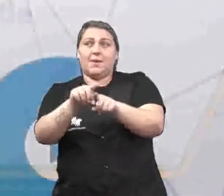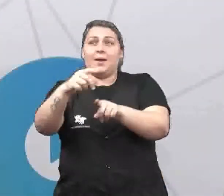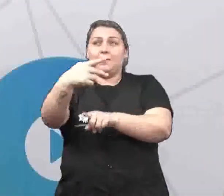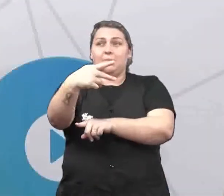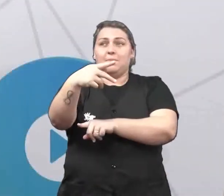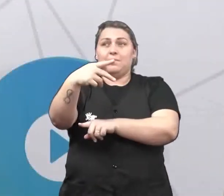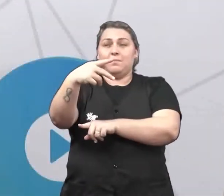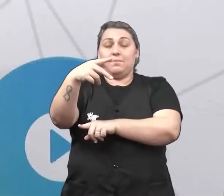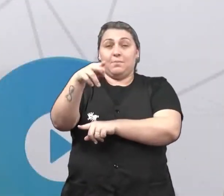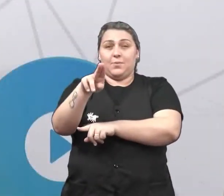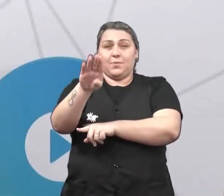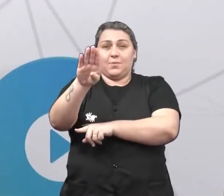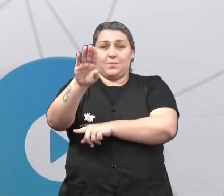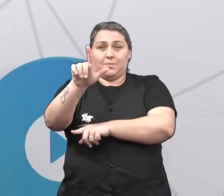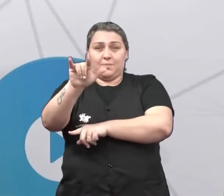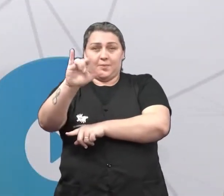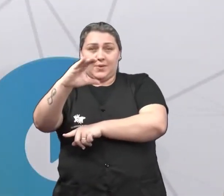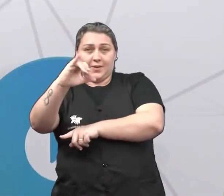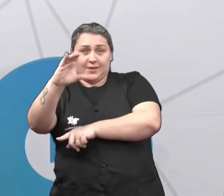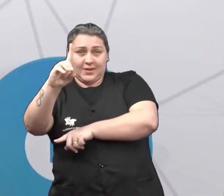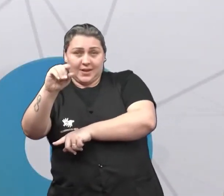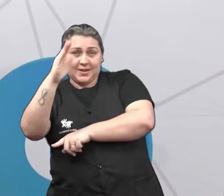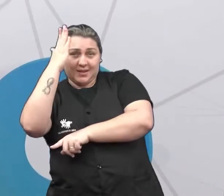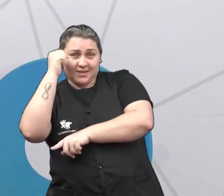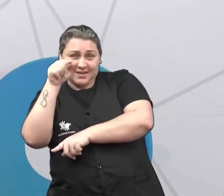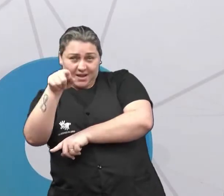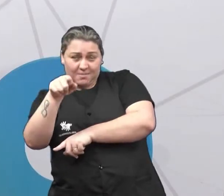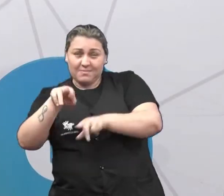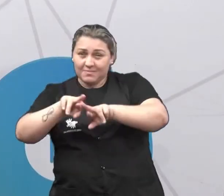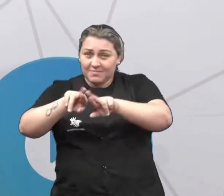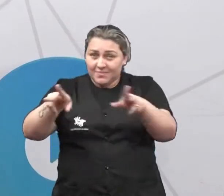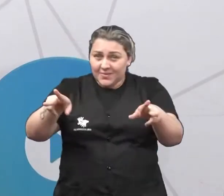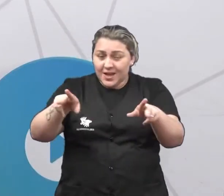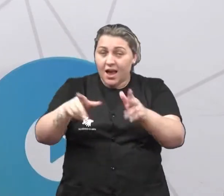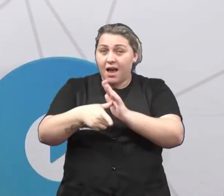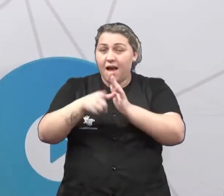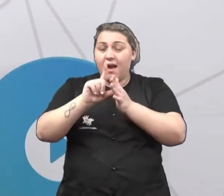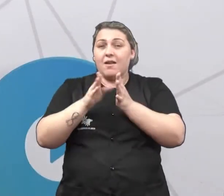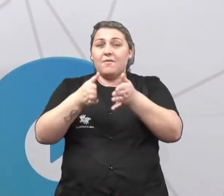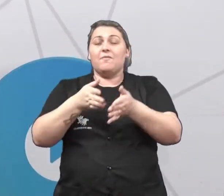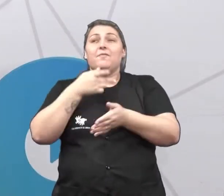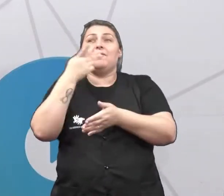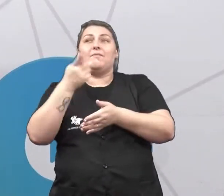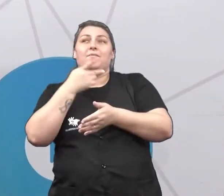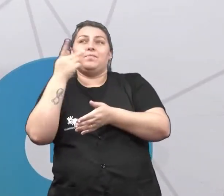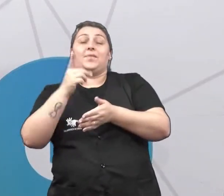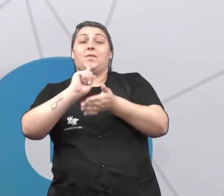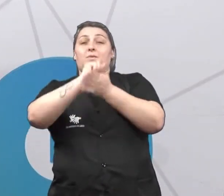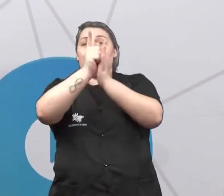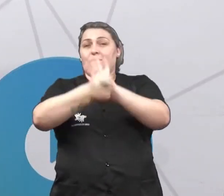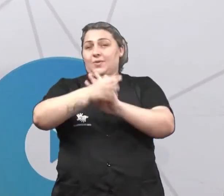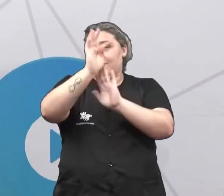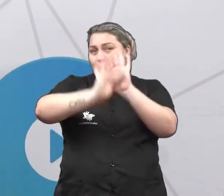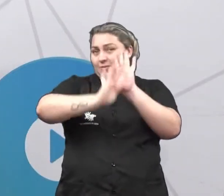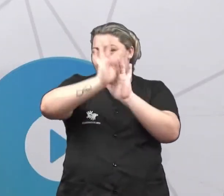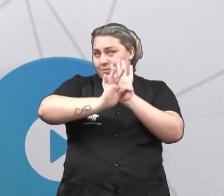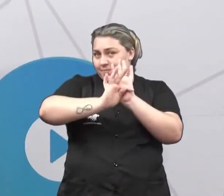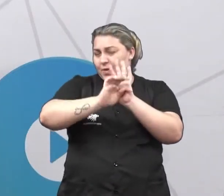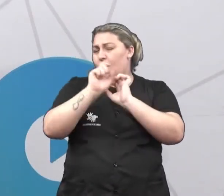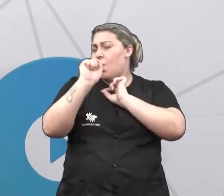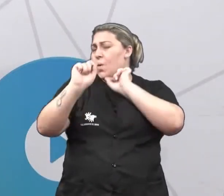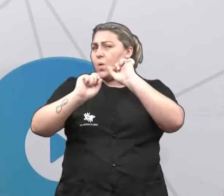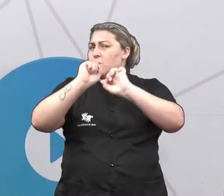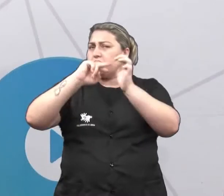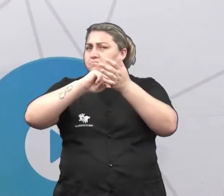diferença entre essas duas questões, esses dois gêneros textuais? Antes da gente chegar lá, vamos falar um pouquinho sobre os gêneros textuais, né? O que